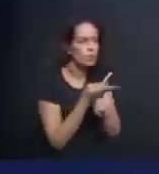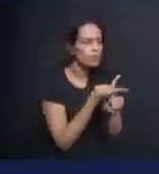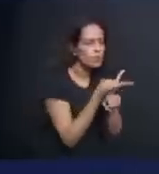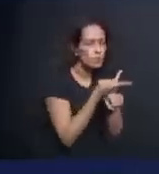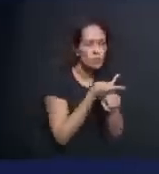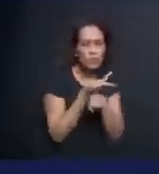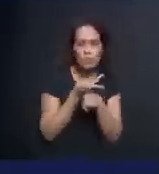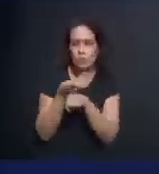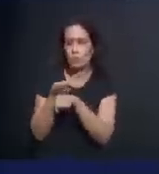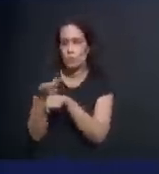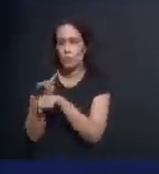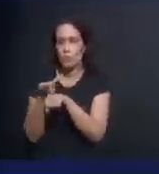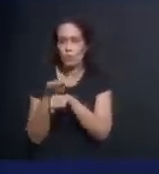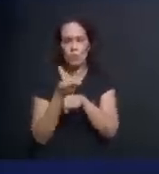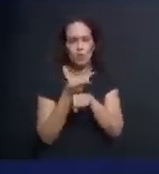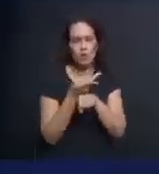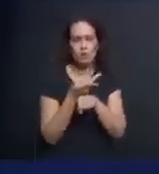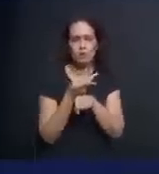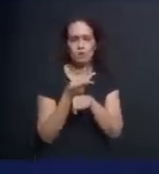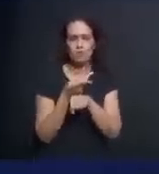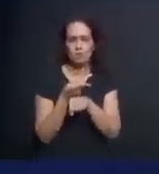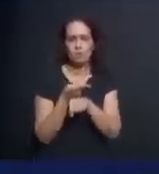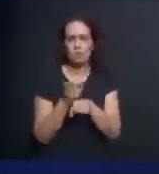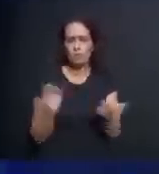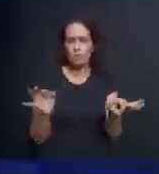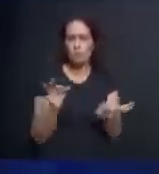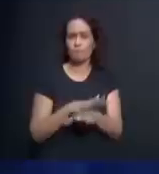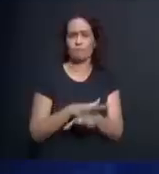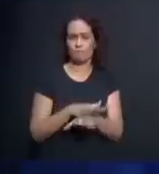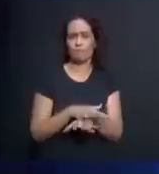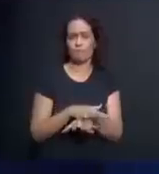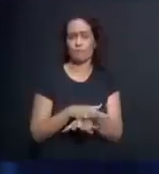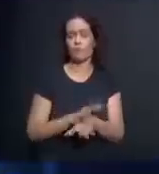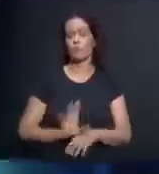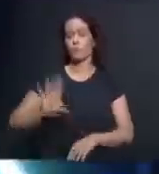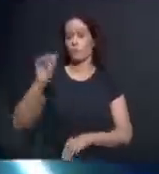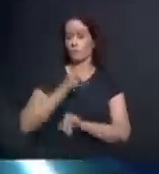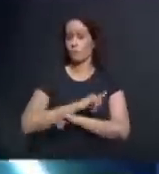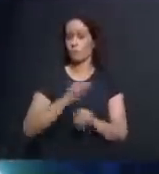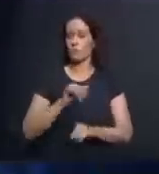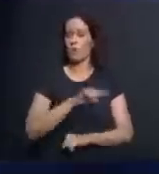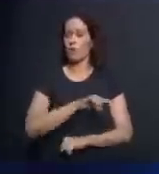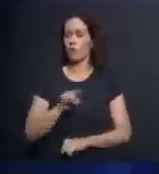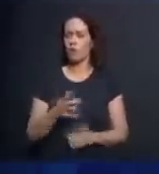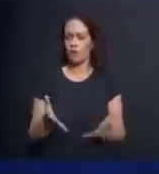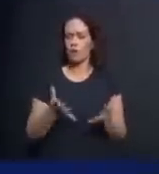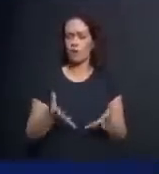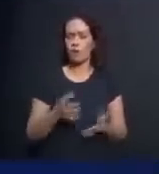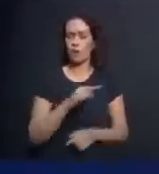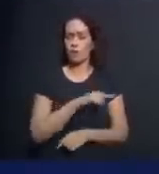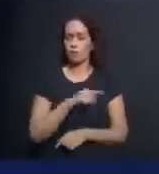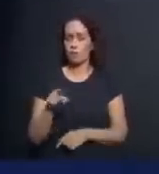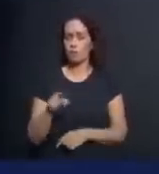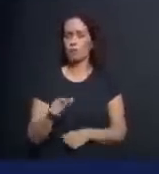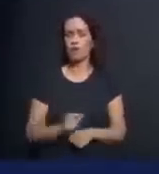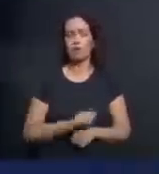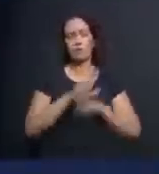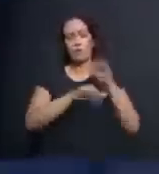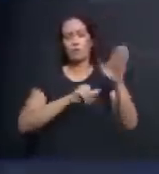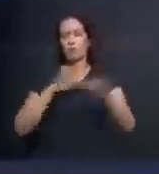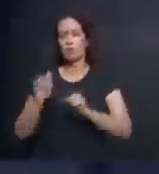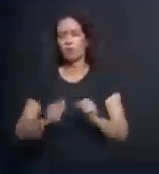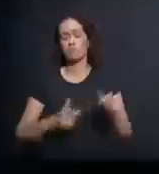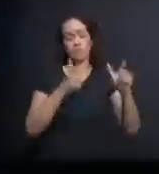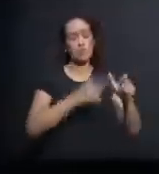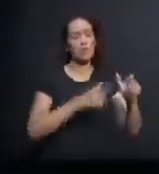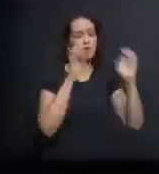Deus usa a boca mais próxima, Deus está dizendo para mim, para você hoje: eu quero te colocar em situações onde eu vou te pedir para ser um evangelista e você vai